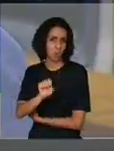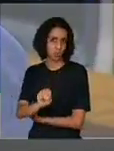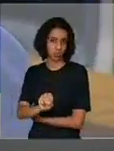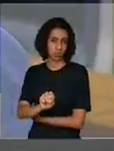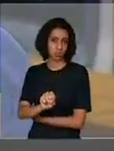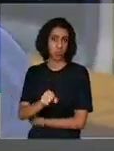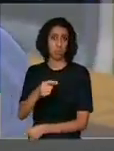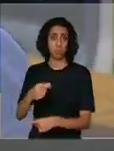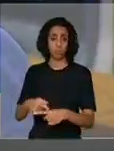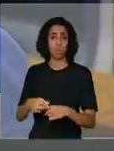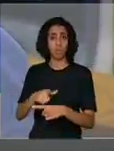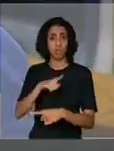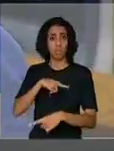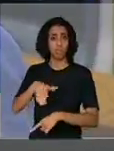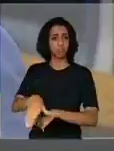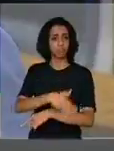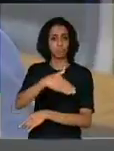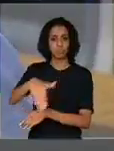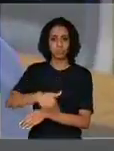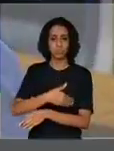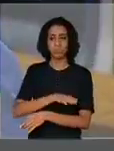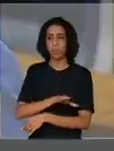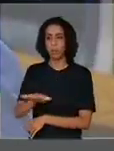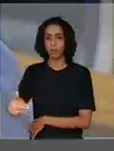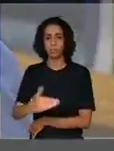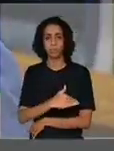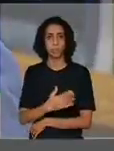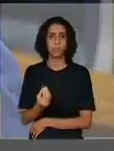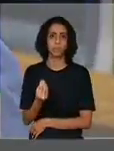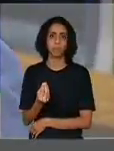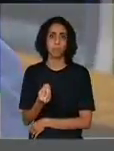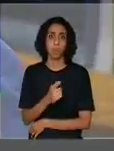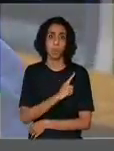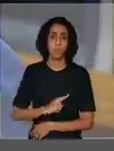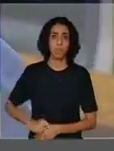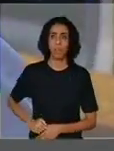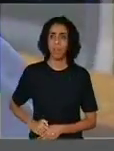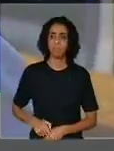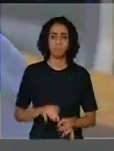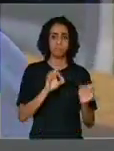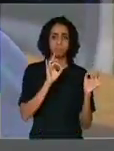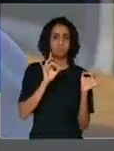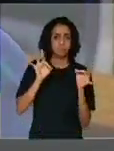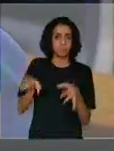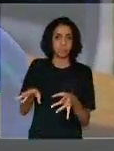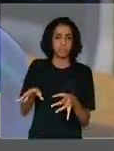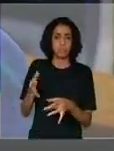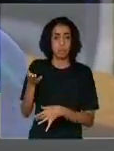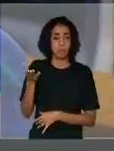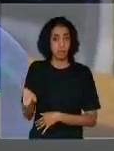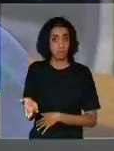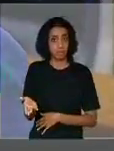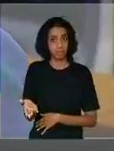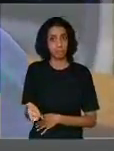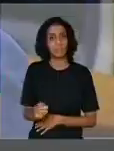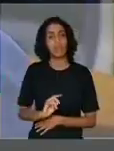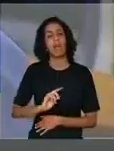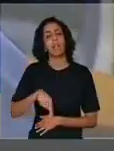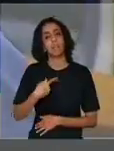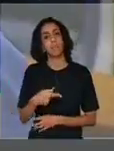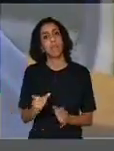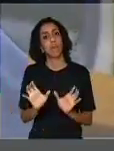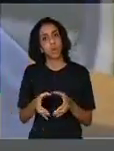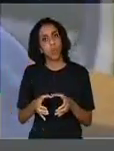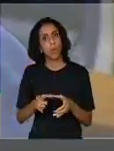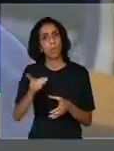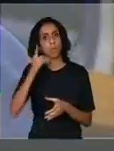aos ramais. Então, o governo do estado, infelizmente, abandonou o produtor rural no meu estado e precisou que a bancada federal